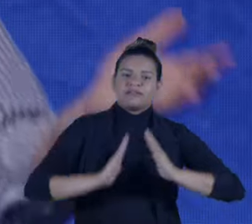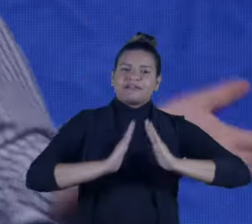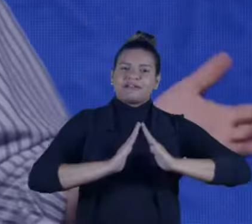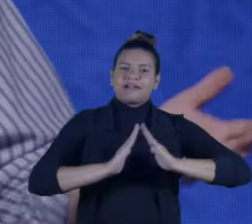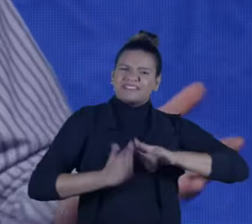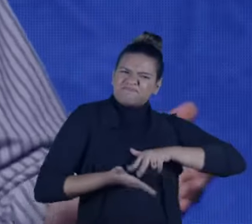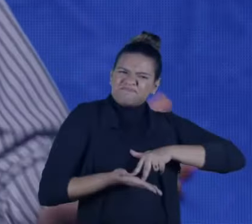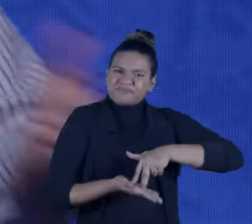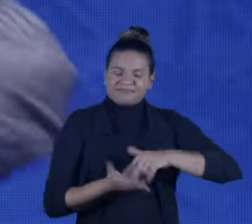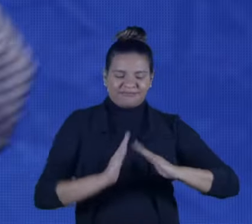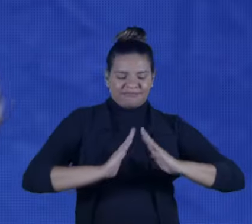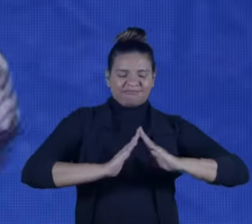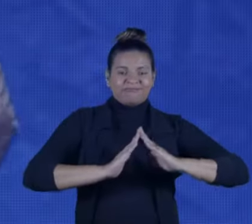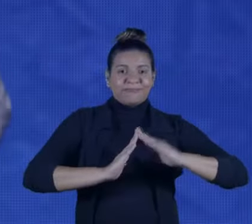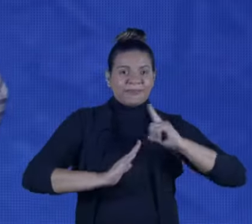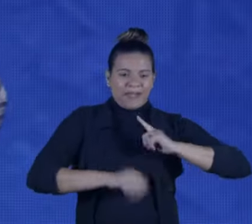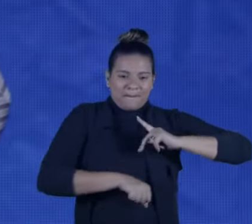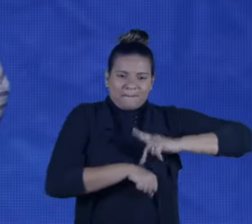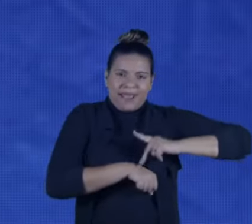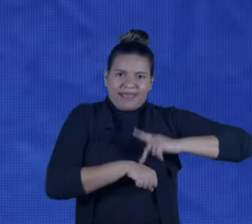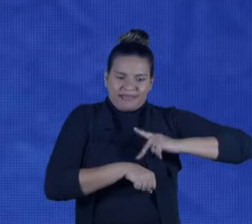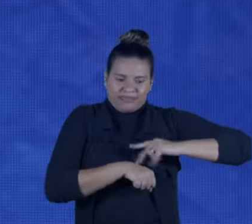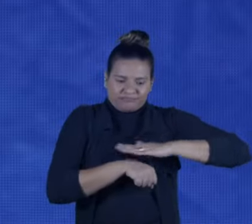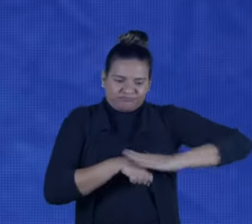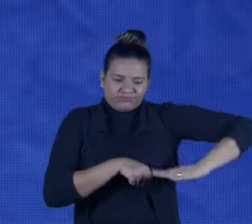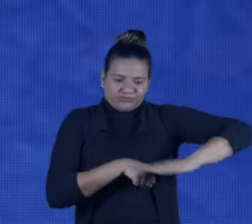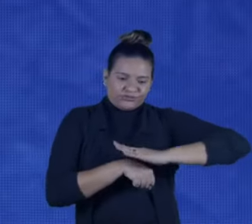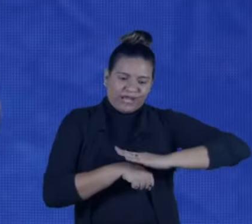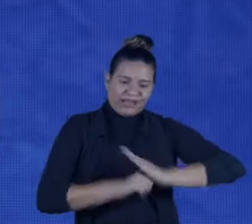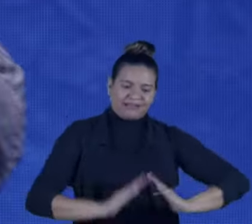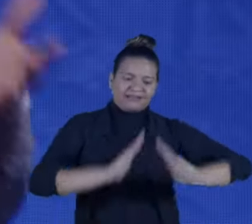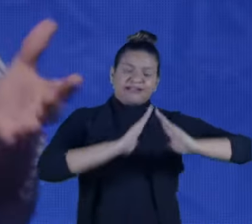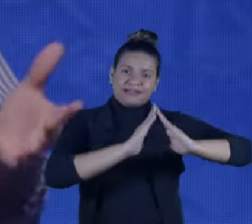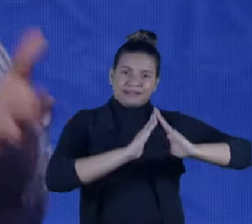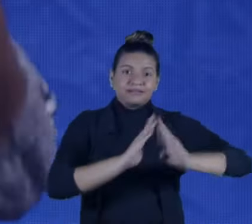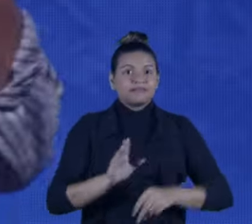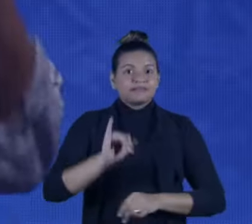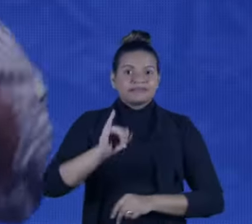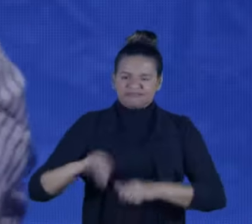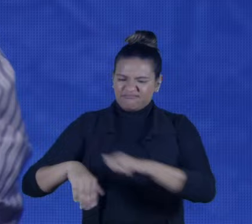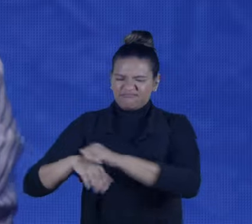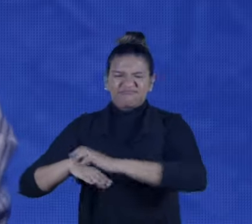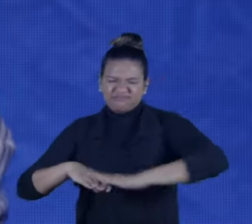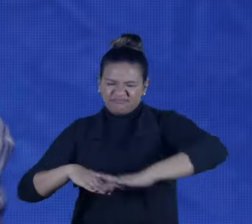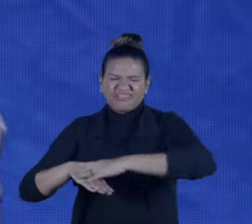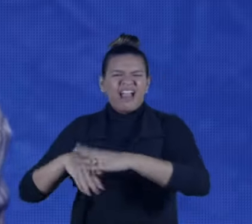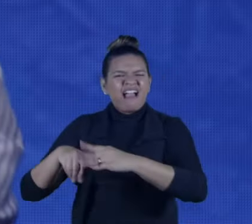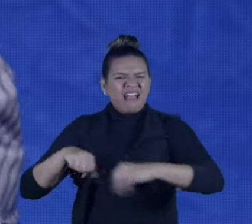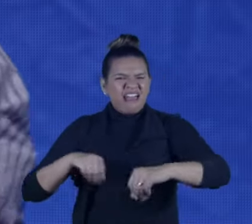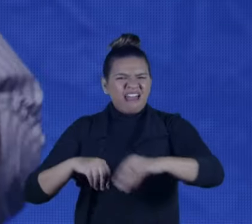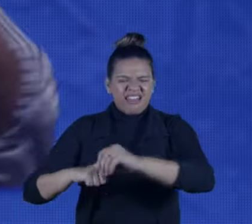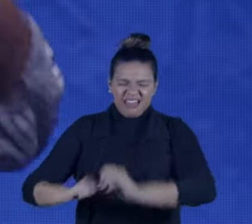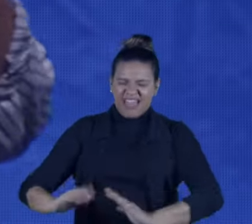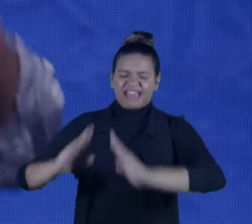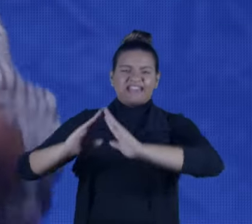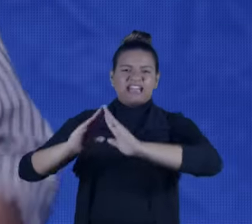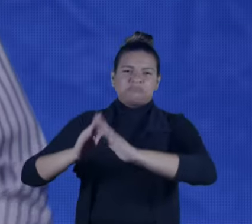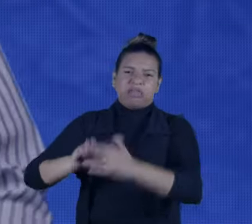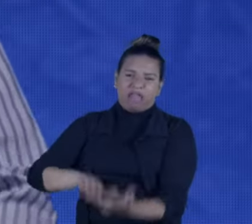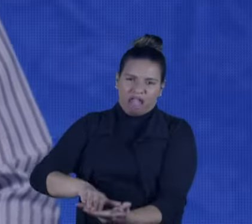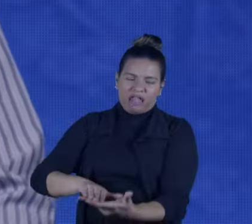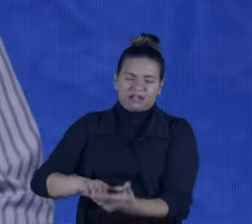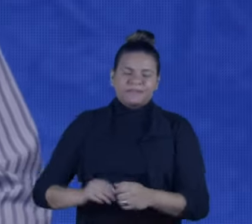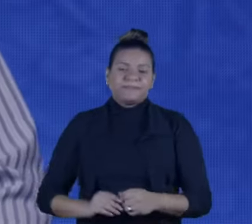construída sobre a areia, né? E quando vem a tempestade, aquela que é construída sobre a rocha permanece.